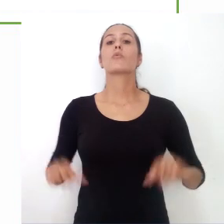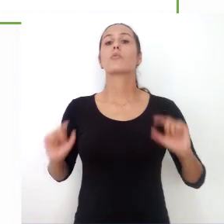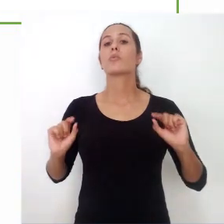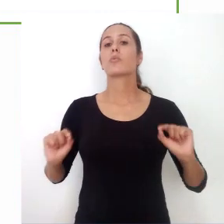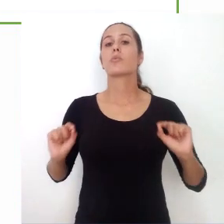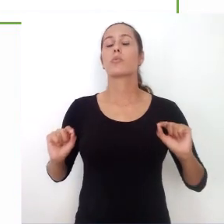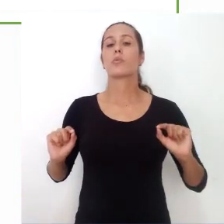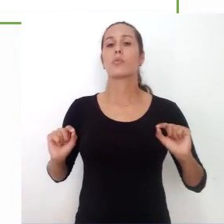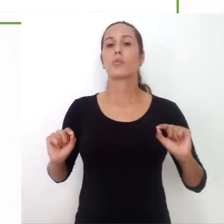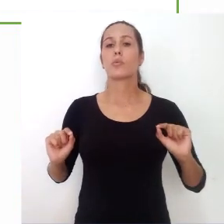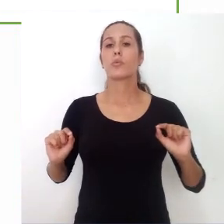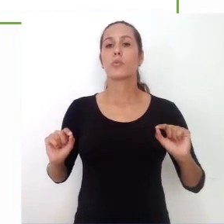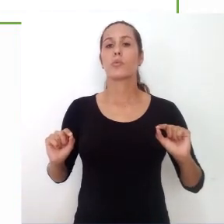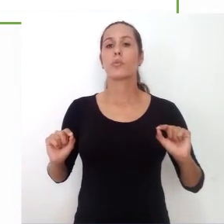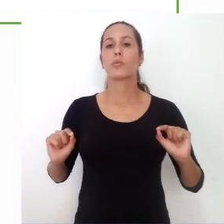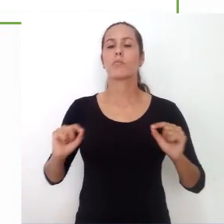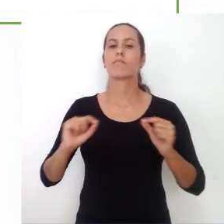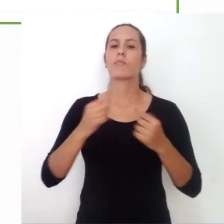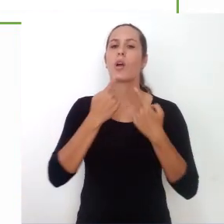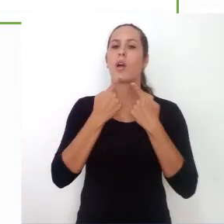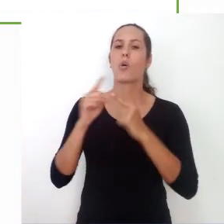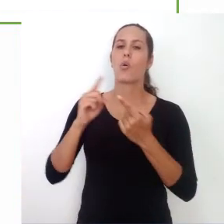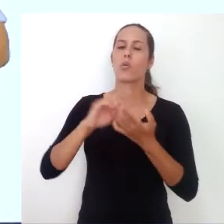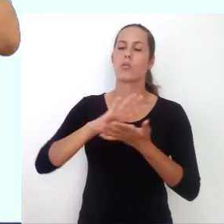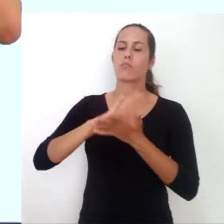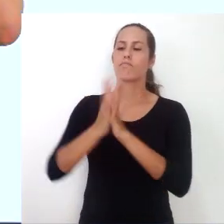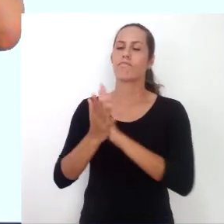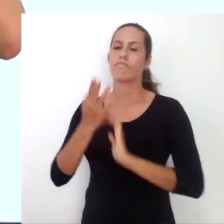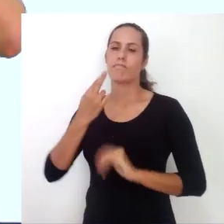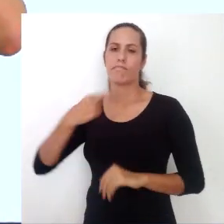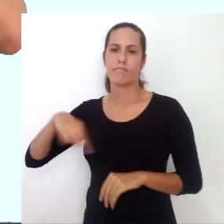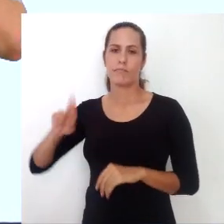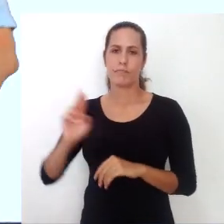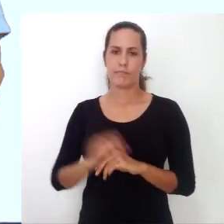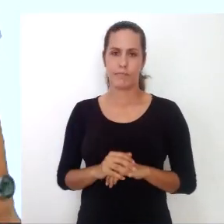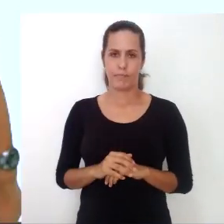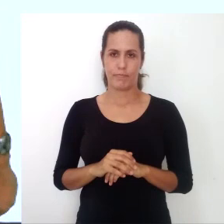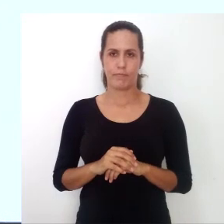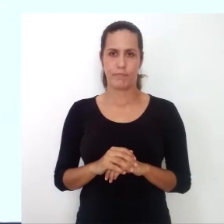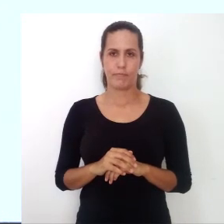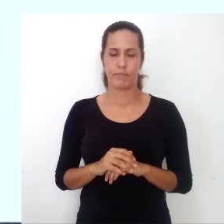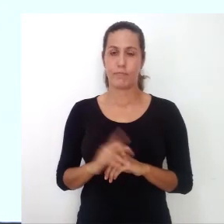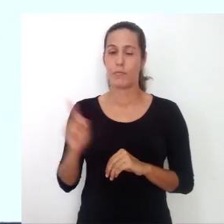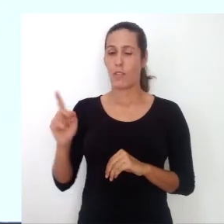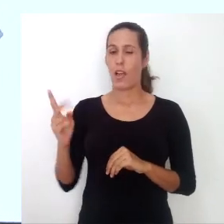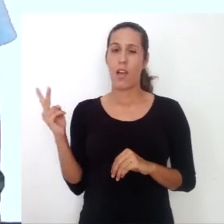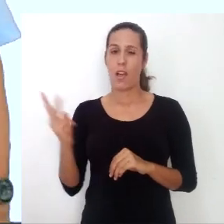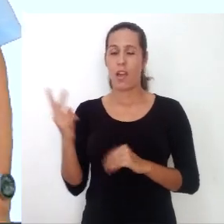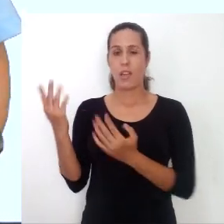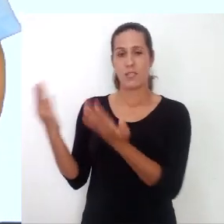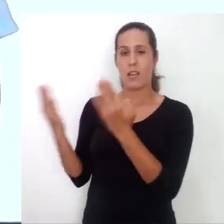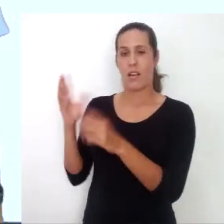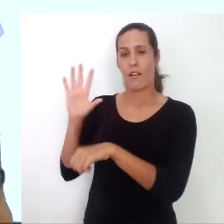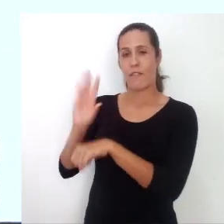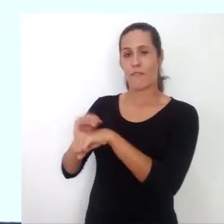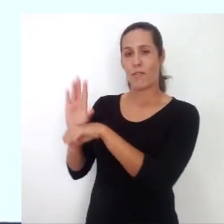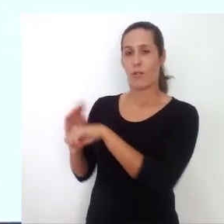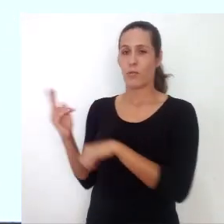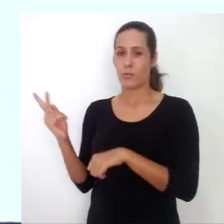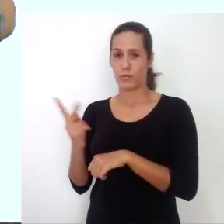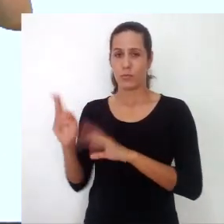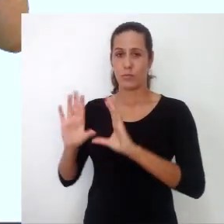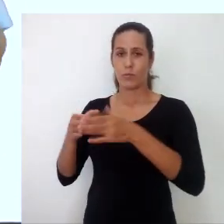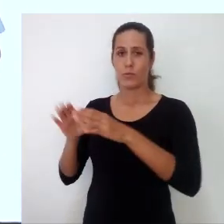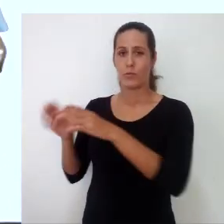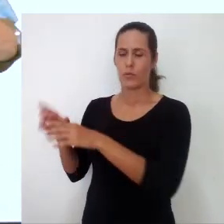tempo, certo? De épocas, certo? Sofreram contra a intolerância religiosa. Esses membros, eles